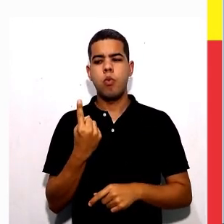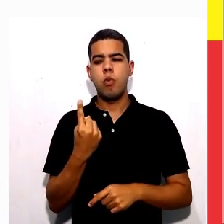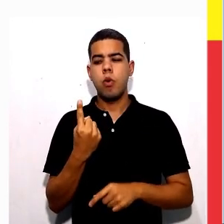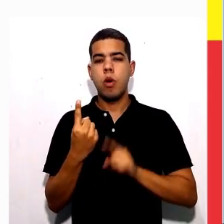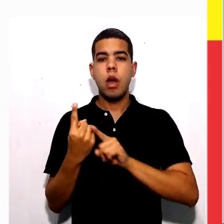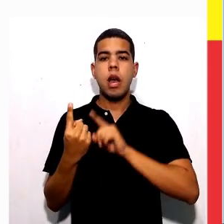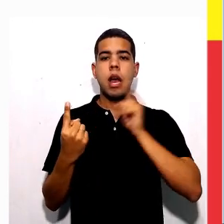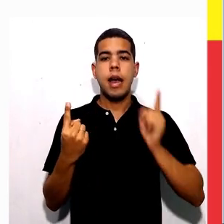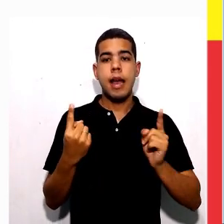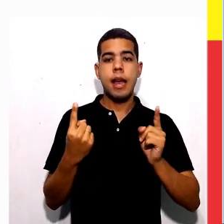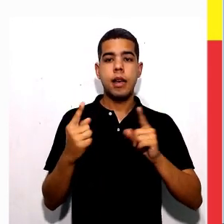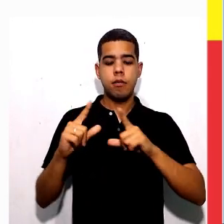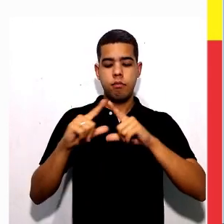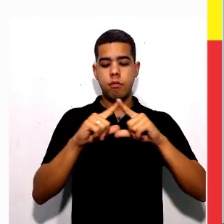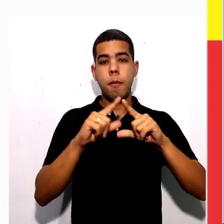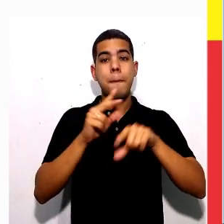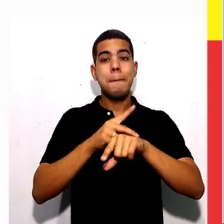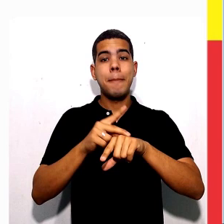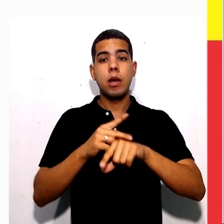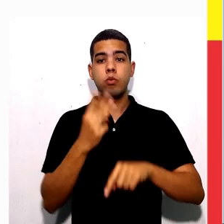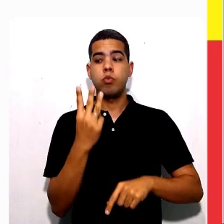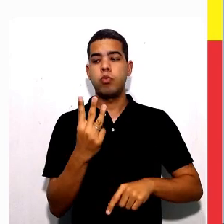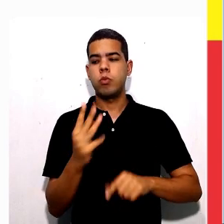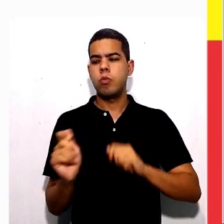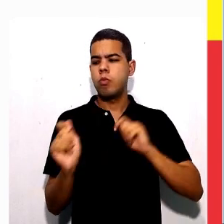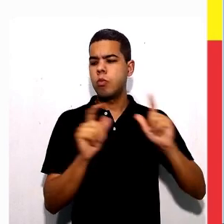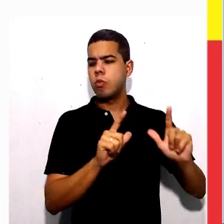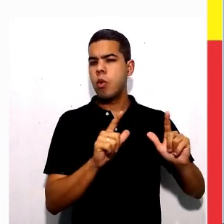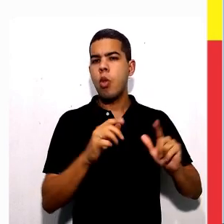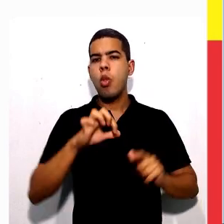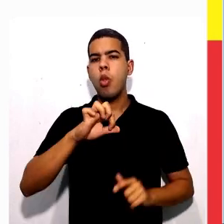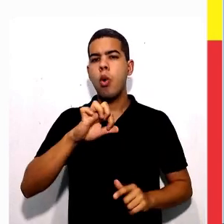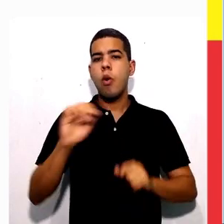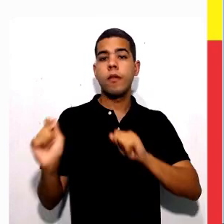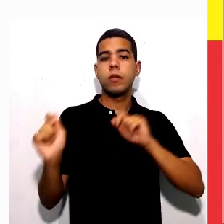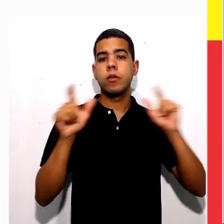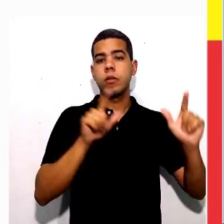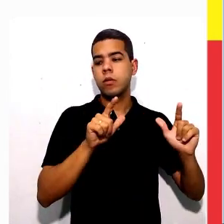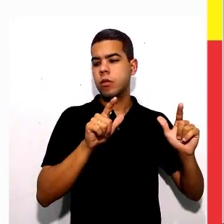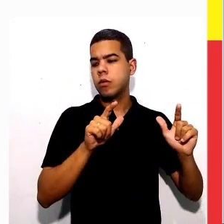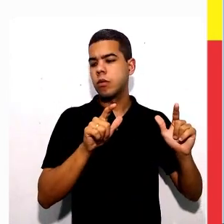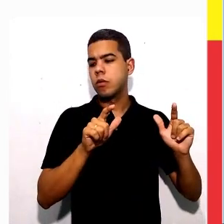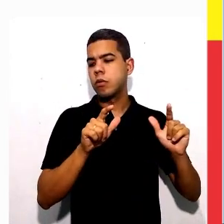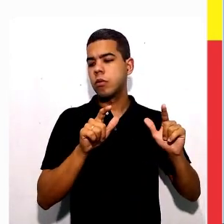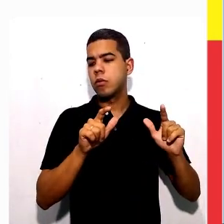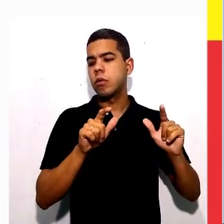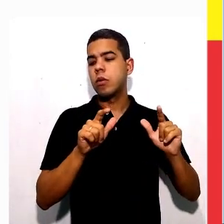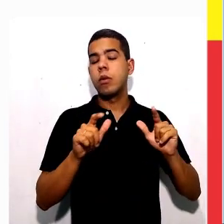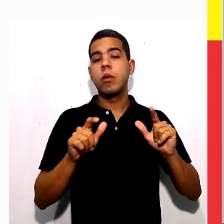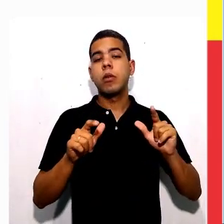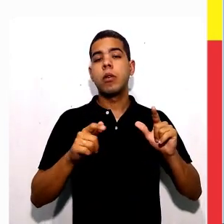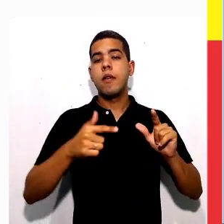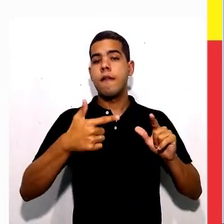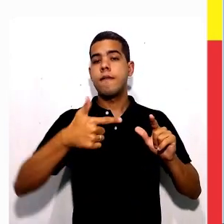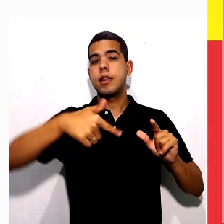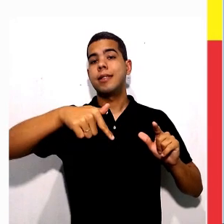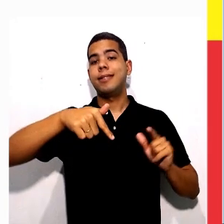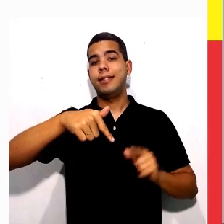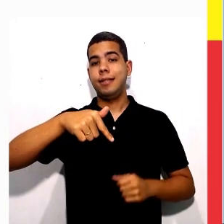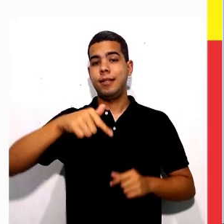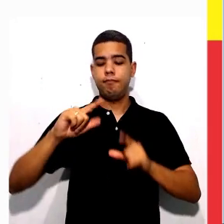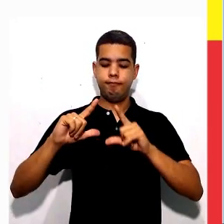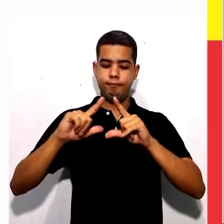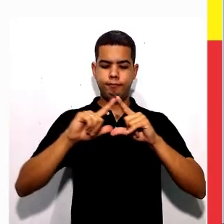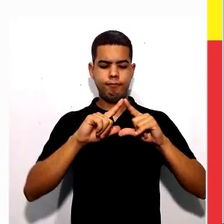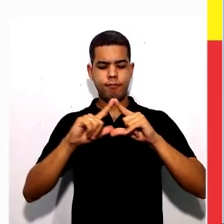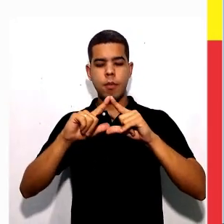triângulo, a segunda figura tem 3, a quarta tem 9, quer dizer, a terceira tem 9 e a quarta